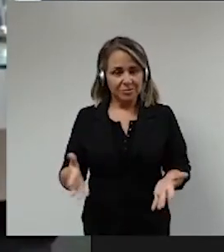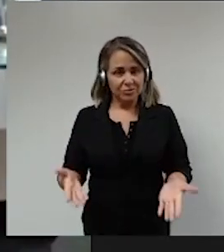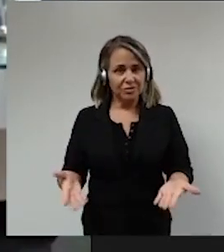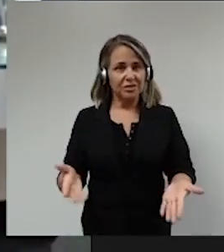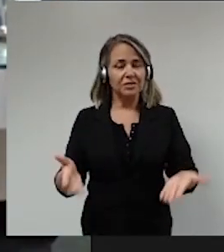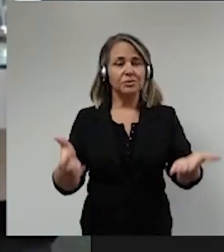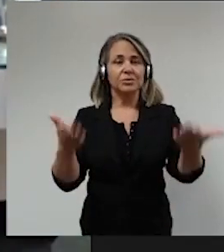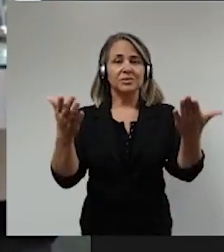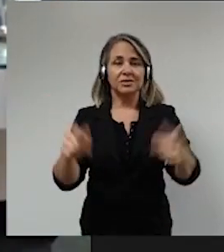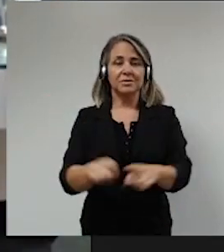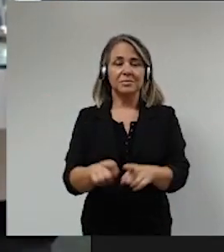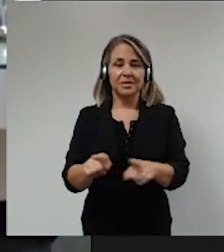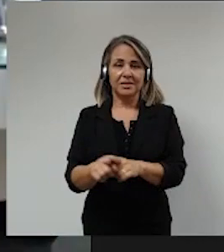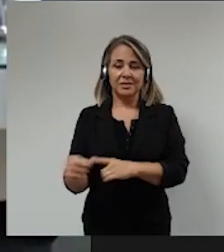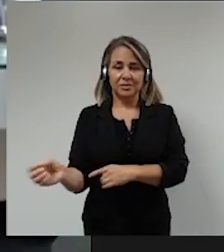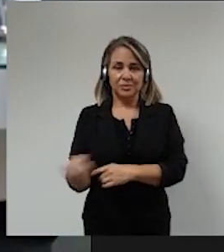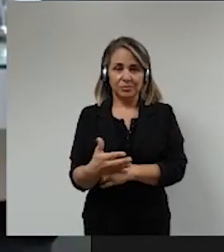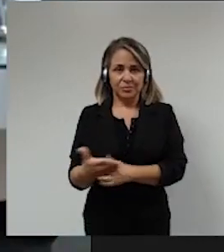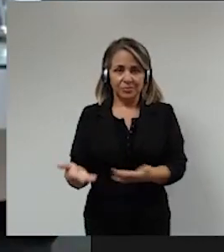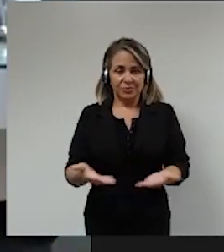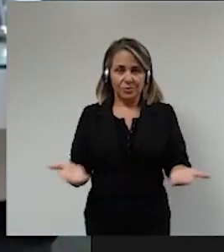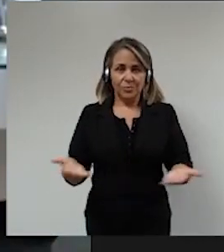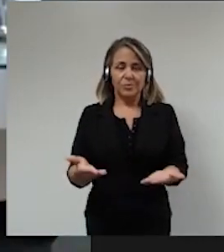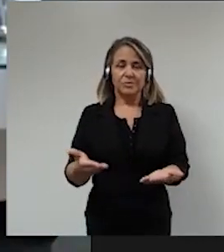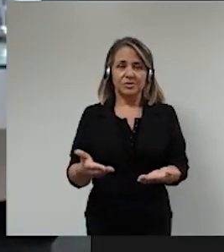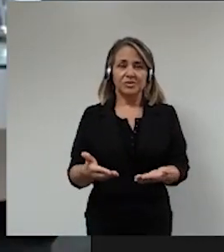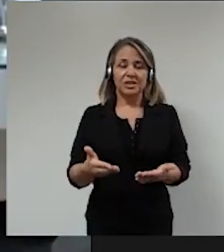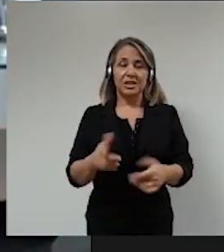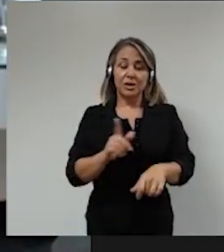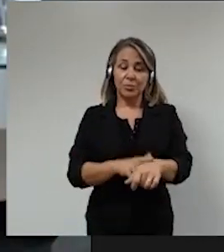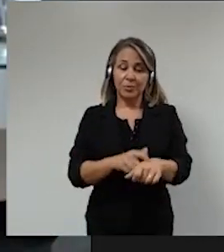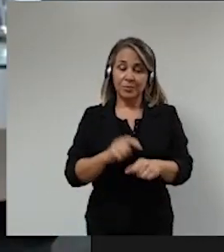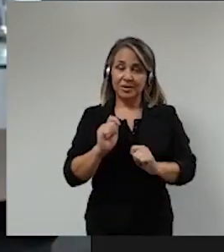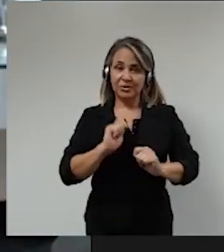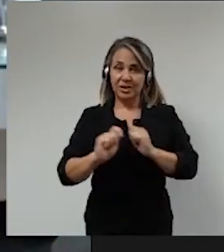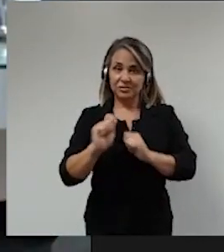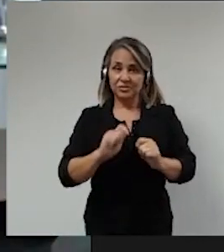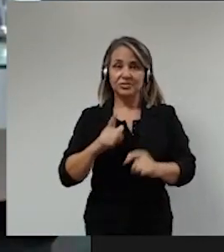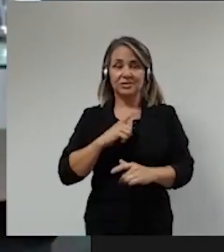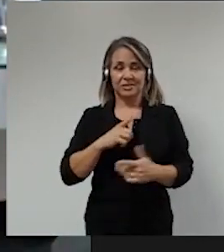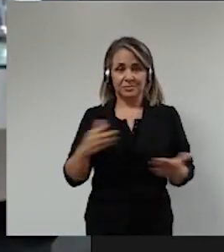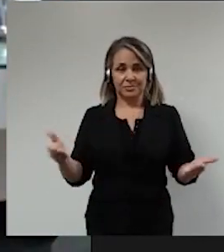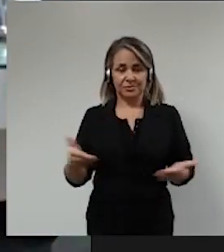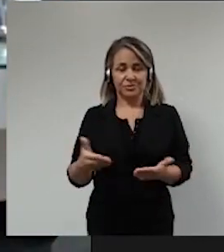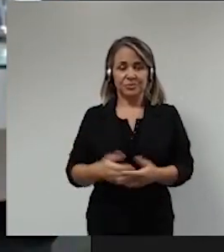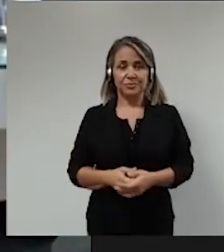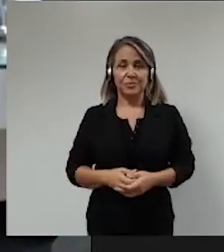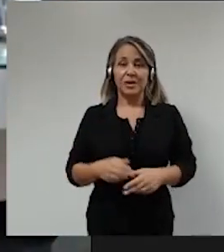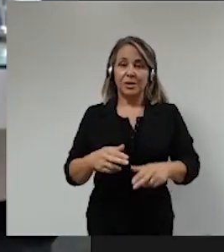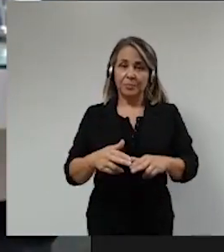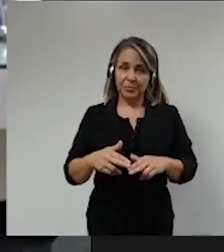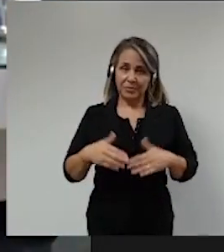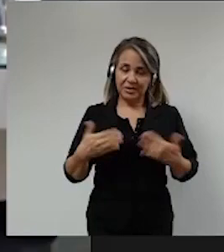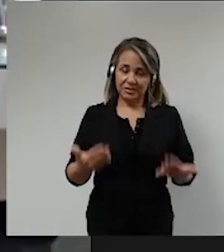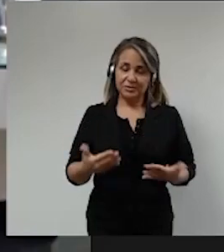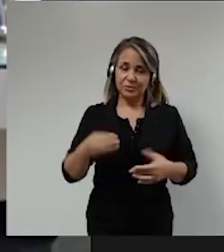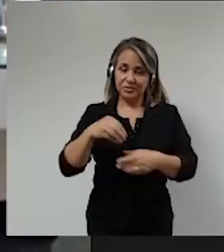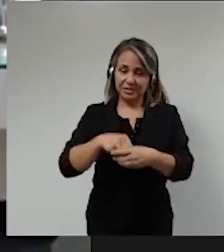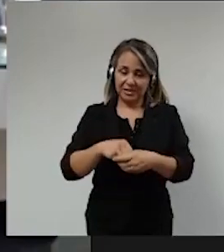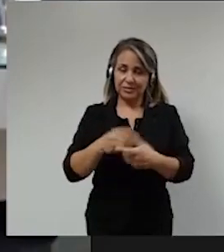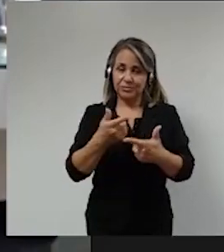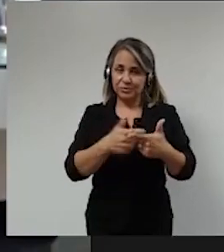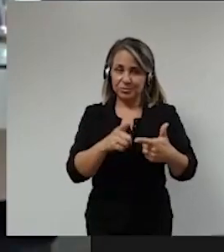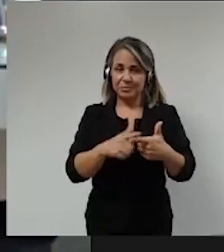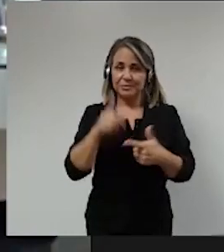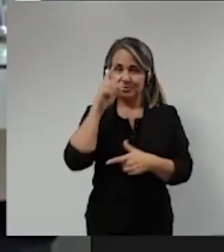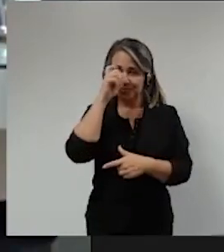impulsionador do pós-modernismo, que é o momento artístico que a gente vive hoje. Então, dentro dessas crises, a gente